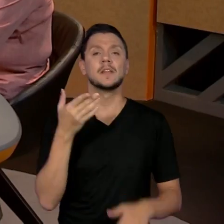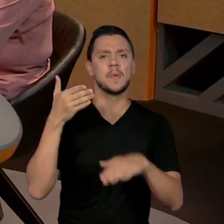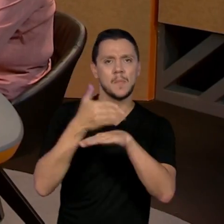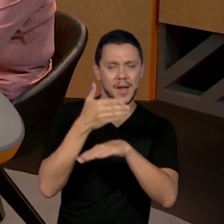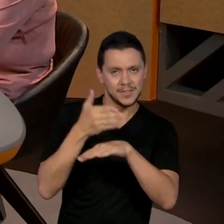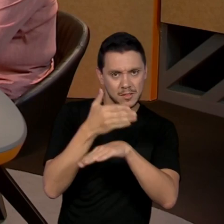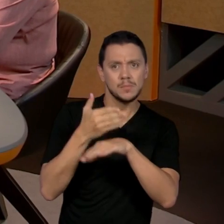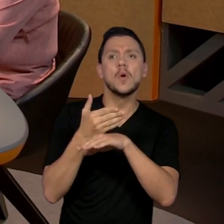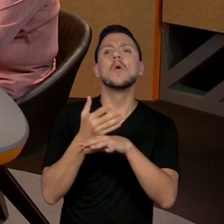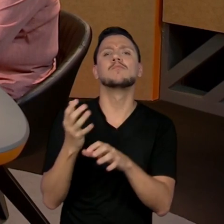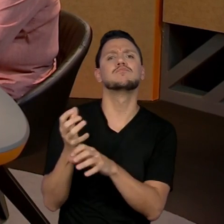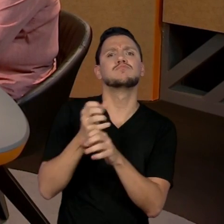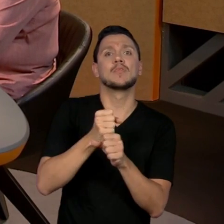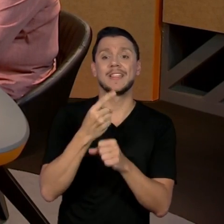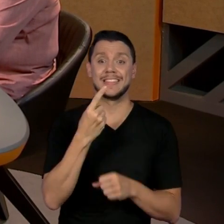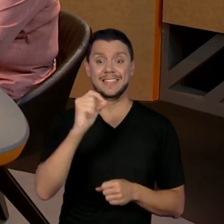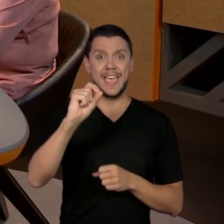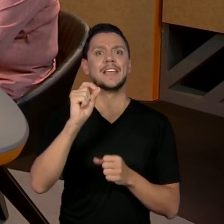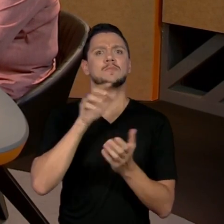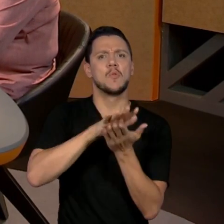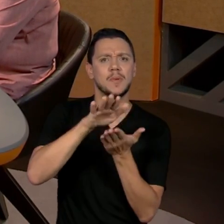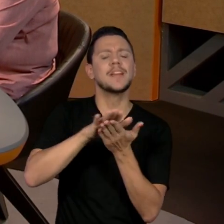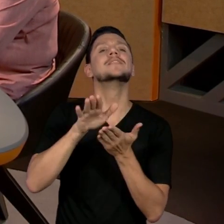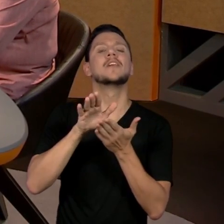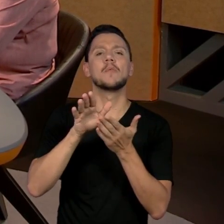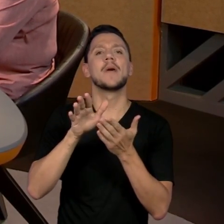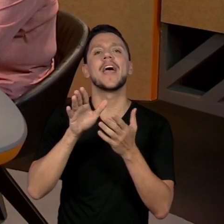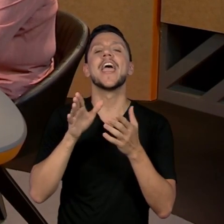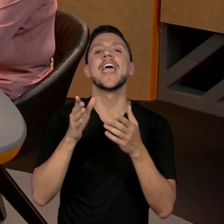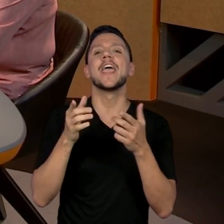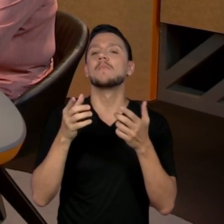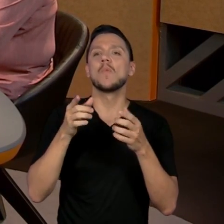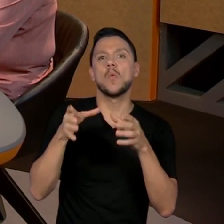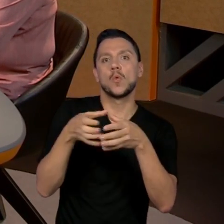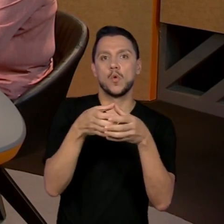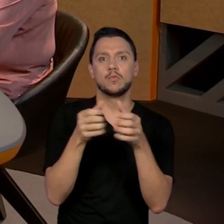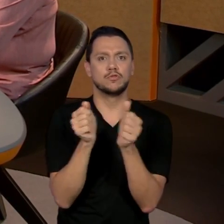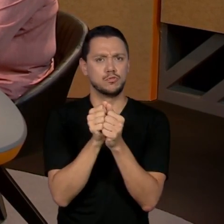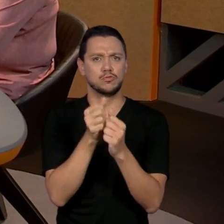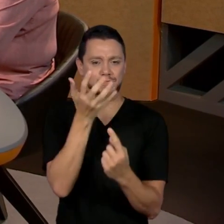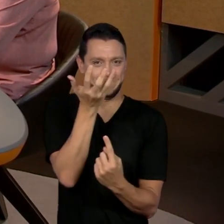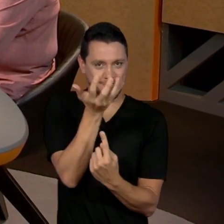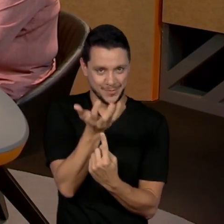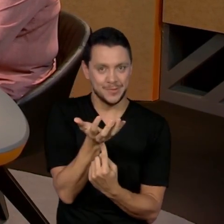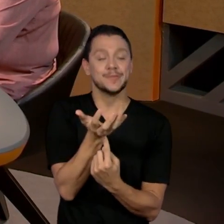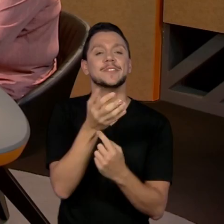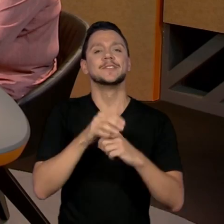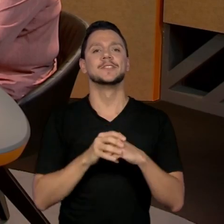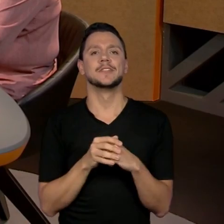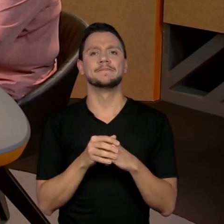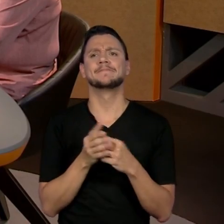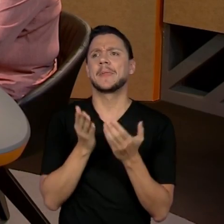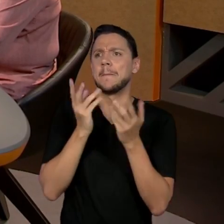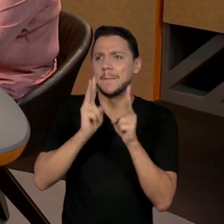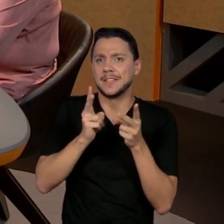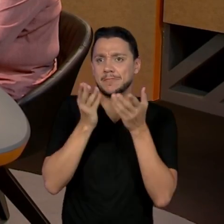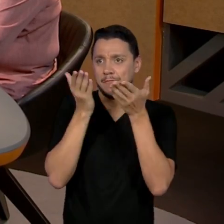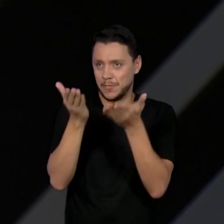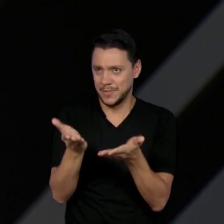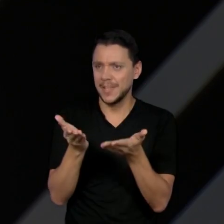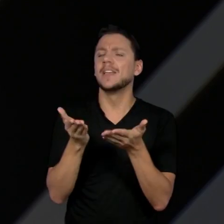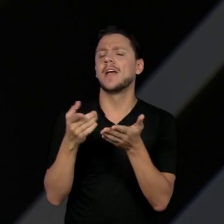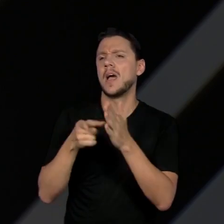publicações que são coletivas, antologias. E você, pelo que eu